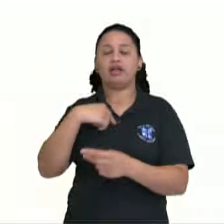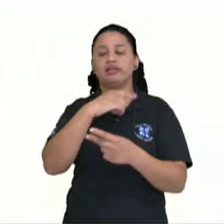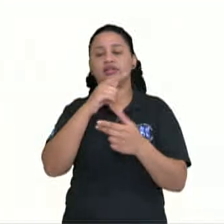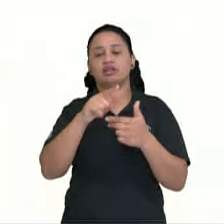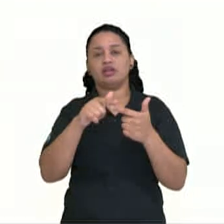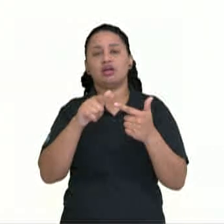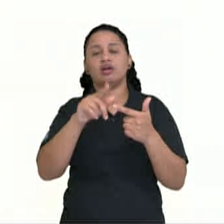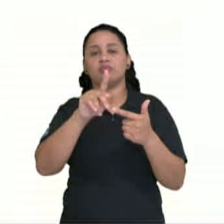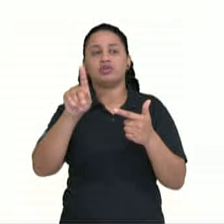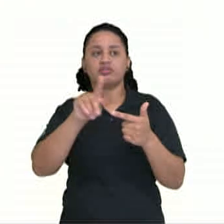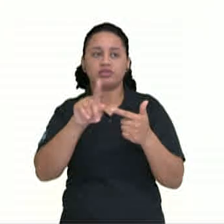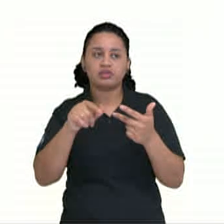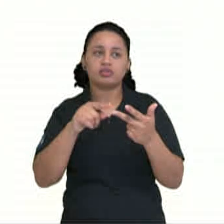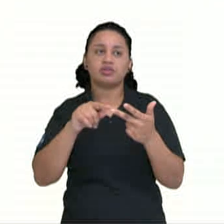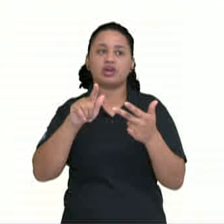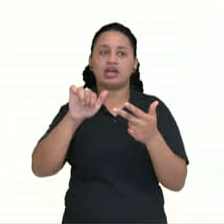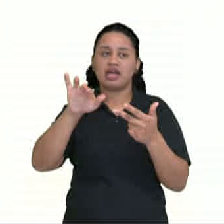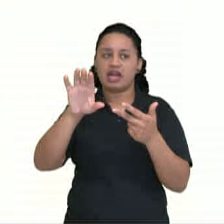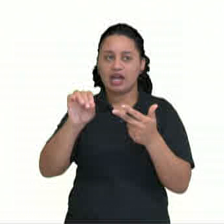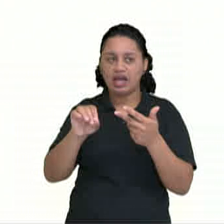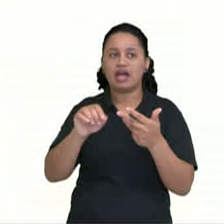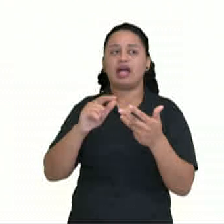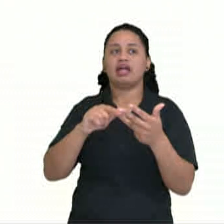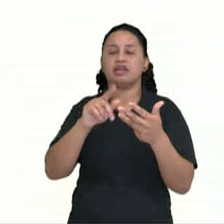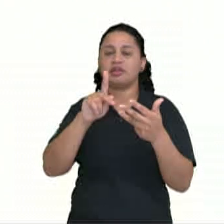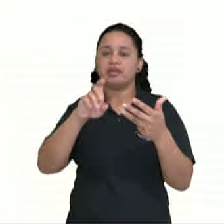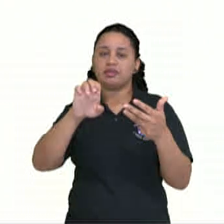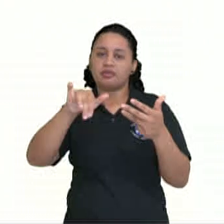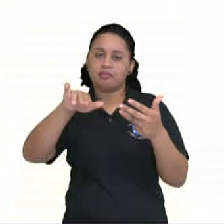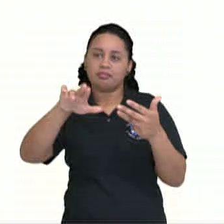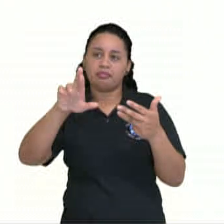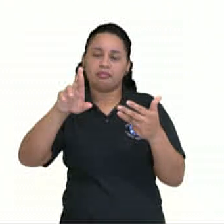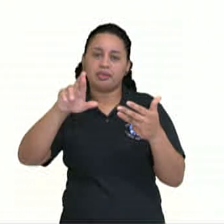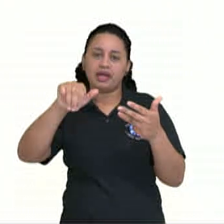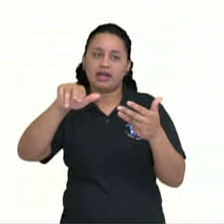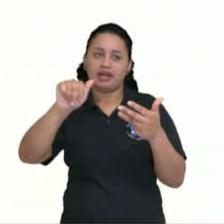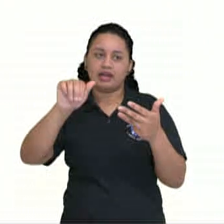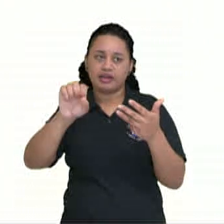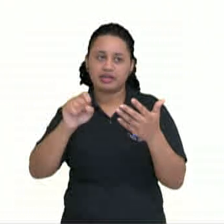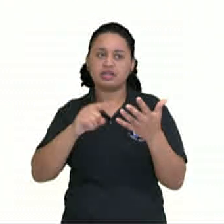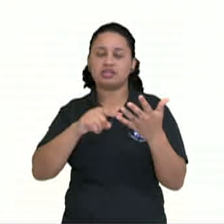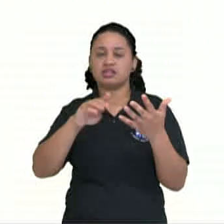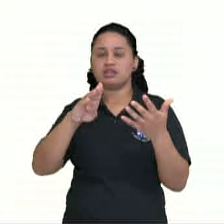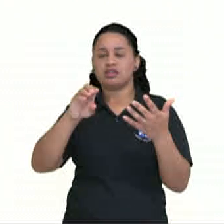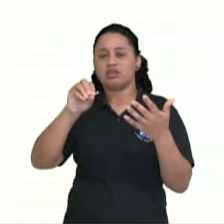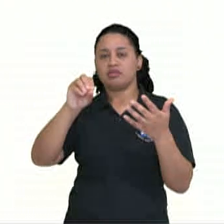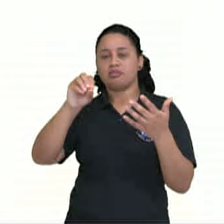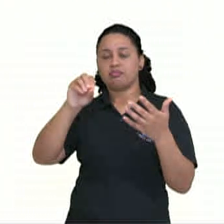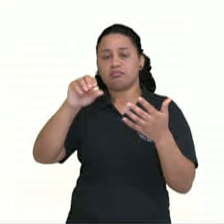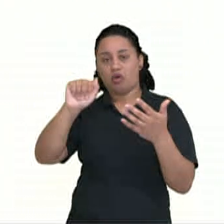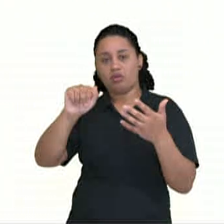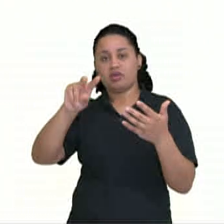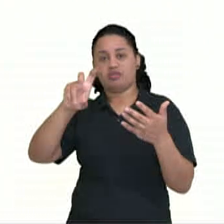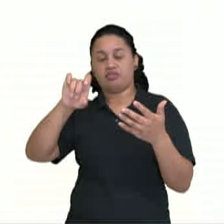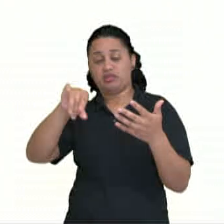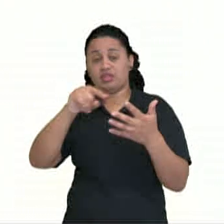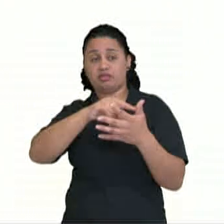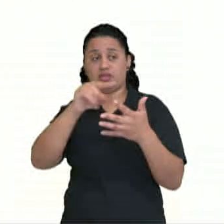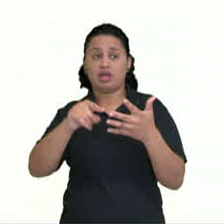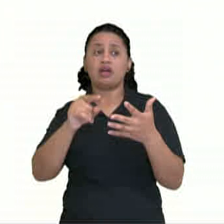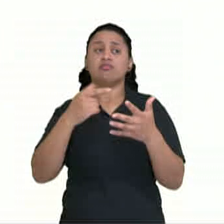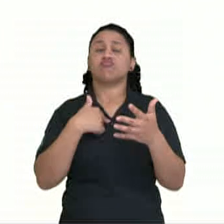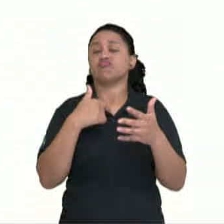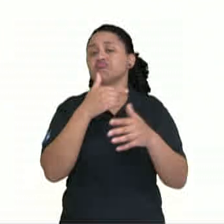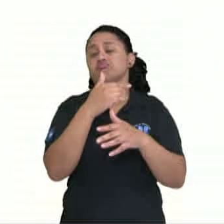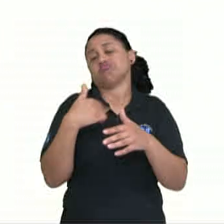pernas e boa vida são adolescentes abandonados que cresceram nas ruas de Salvador e vivem em comunidade no